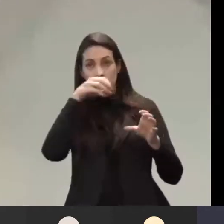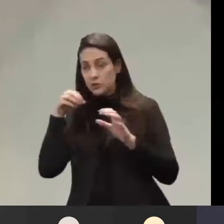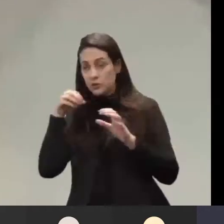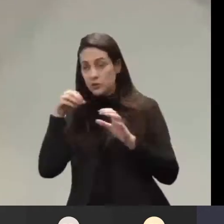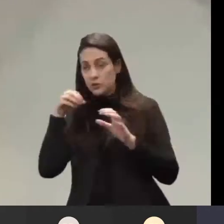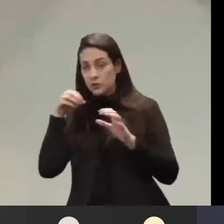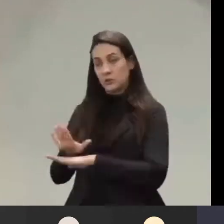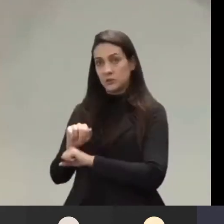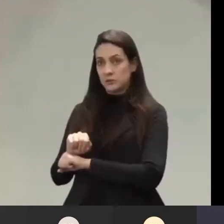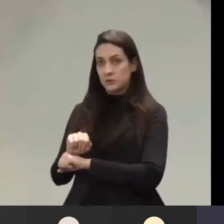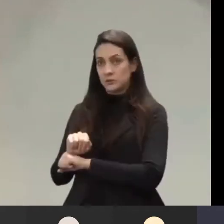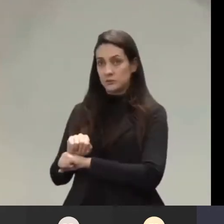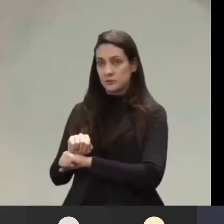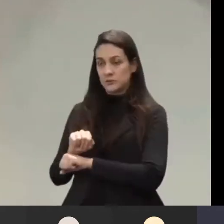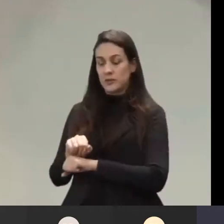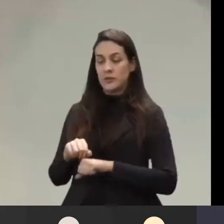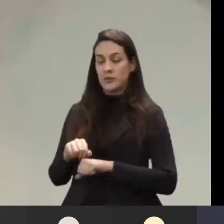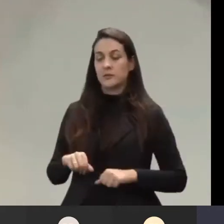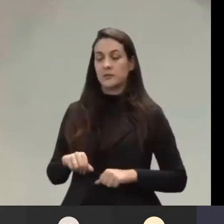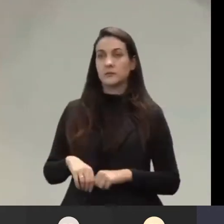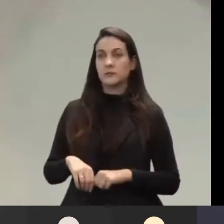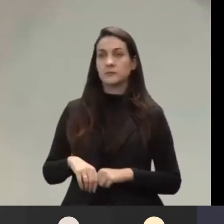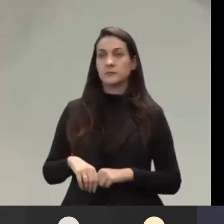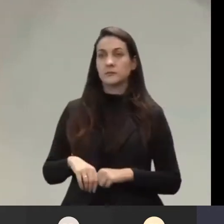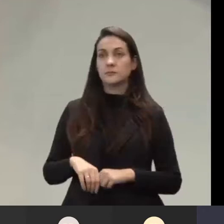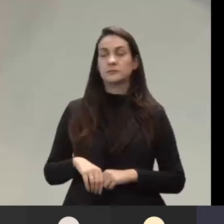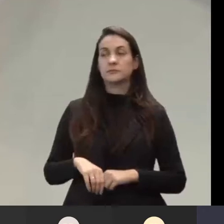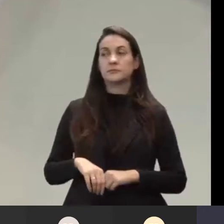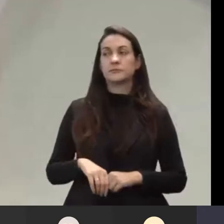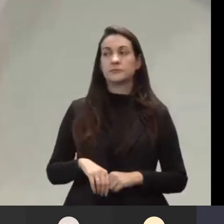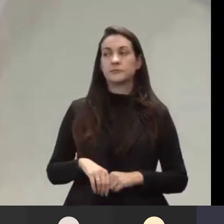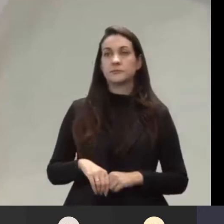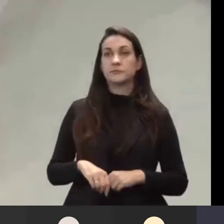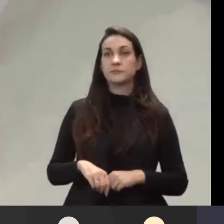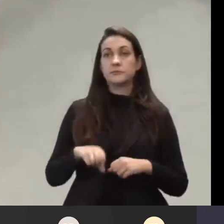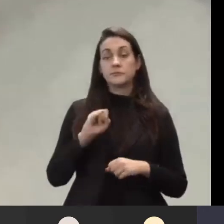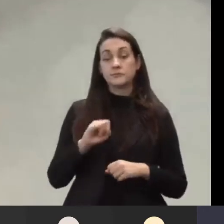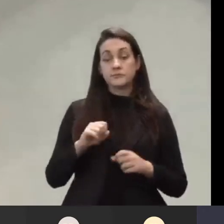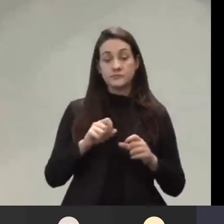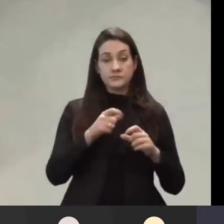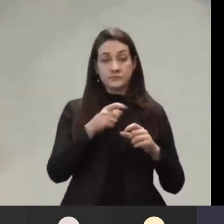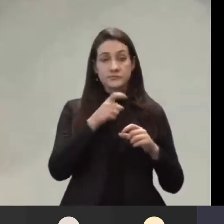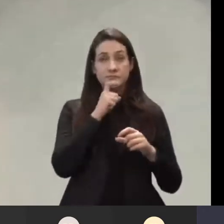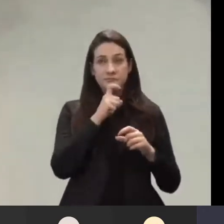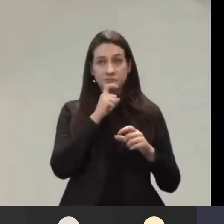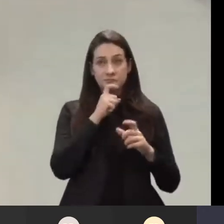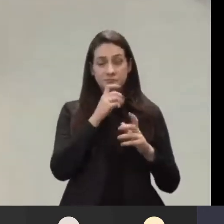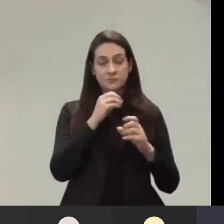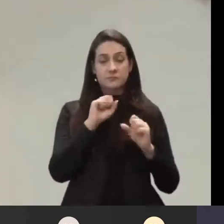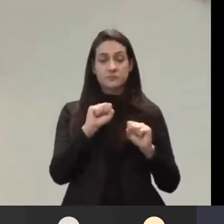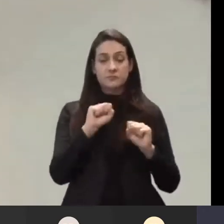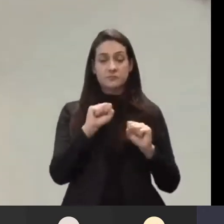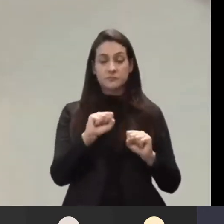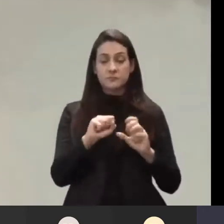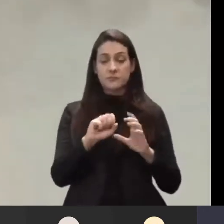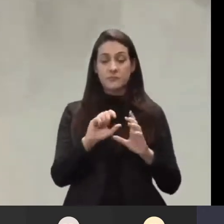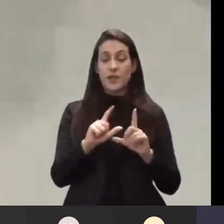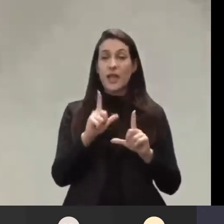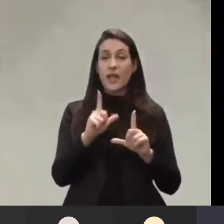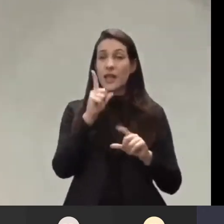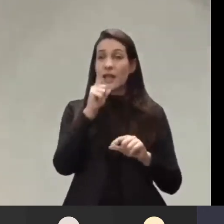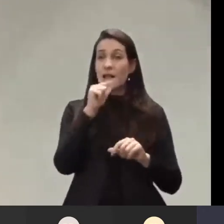muita gotícula de água ali e a água forma um ambiente propício para o crescimento de micro-organismos. E aí,